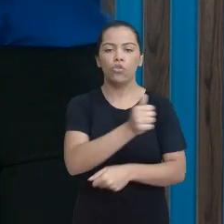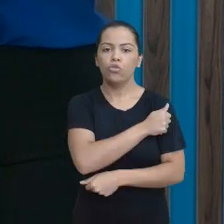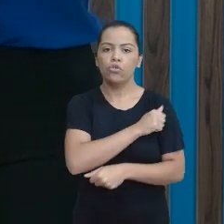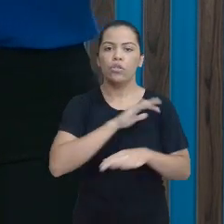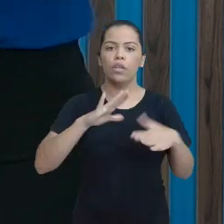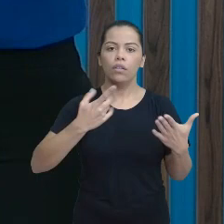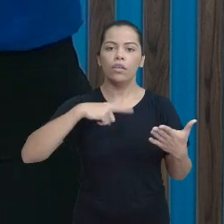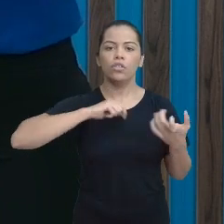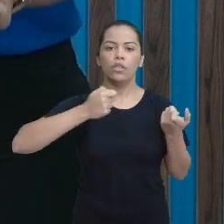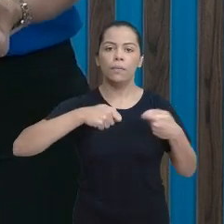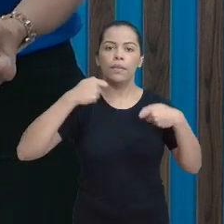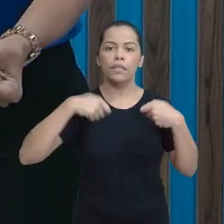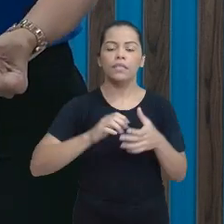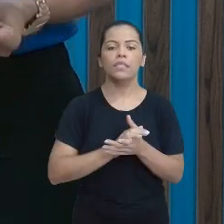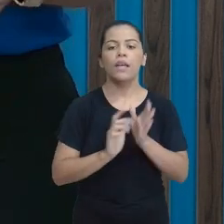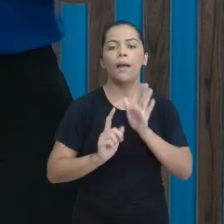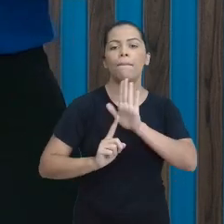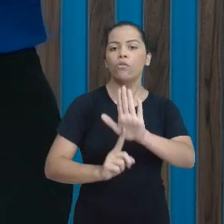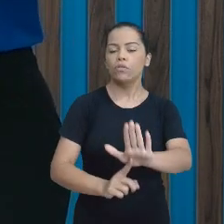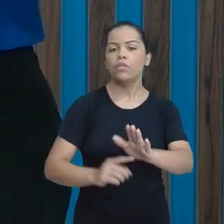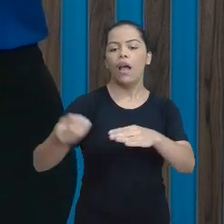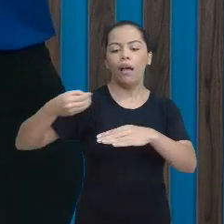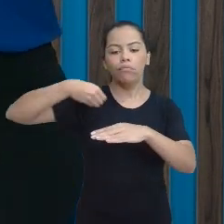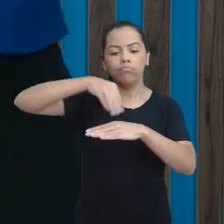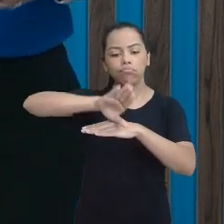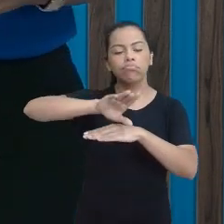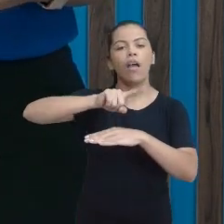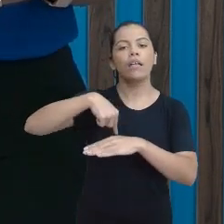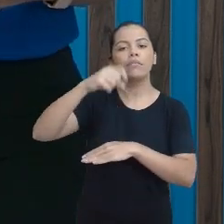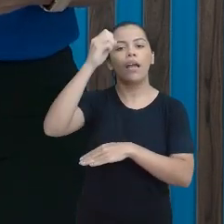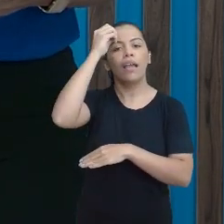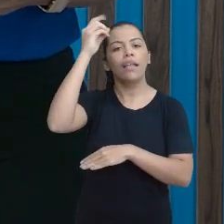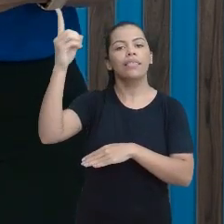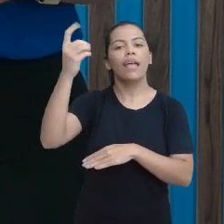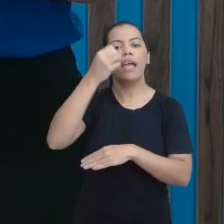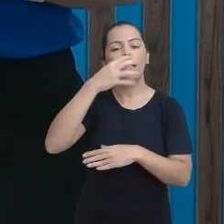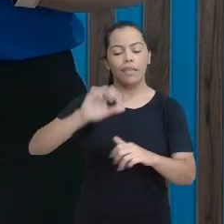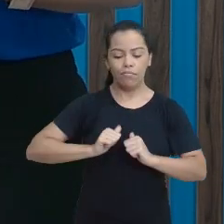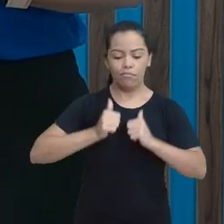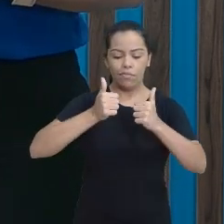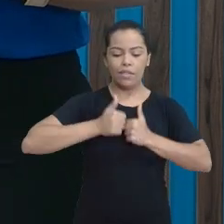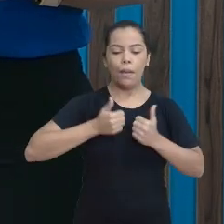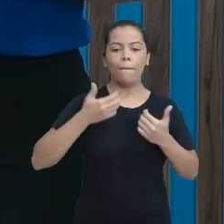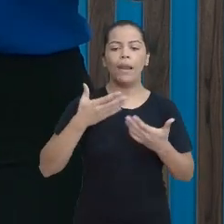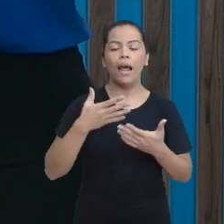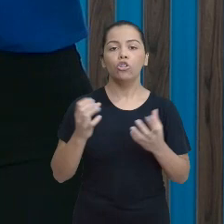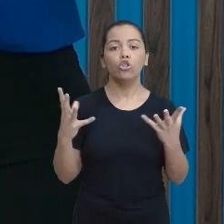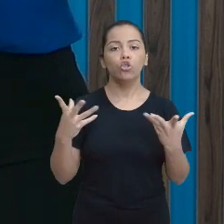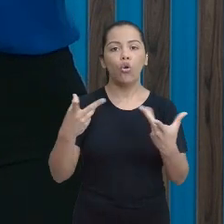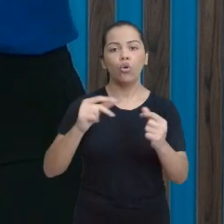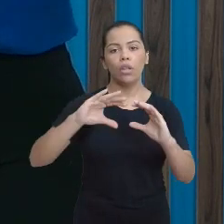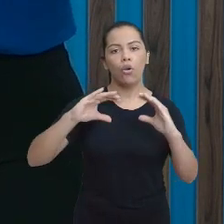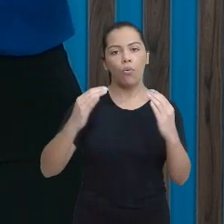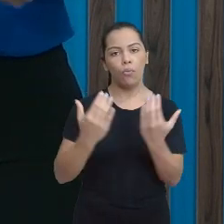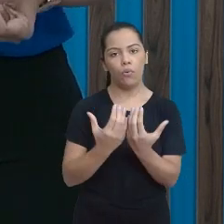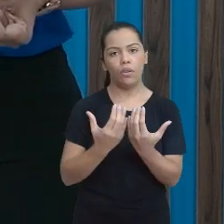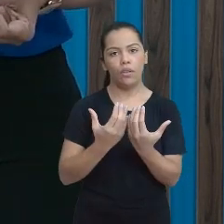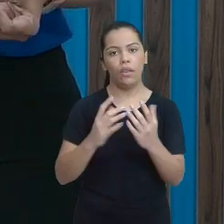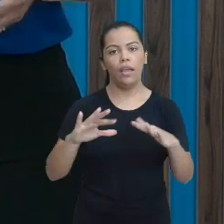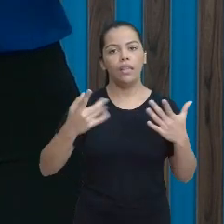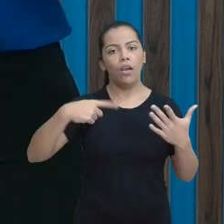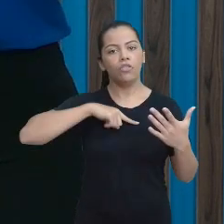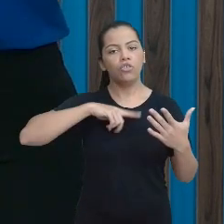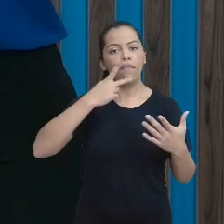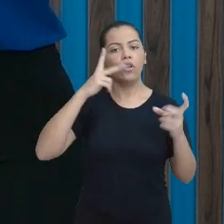levar essa ideia de bem-estar para toda a comunidade escolar. E aí a gente está falando de relações